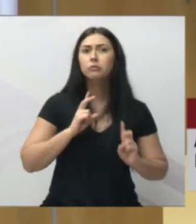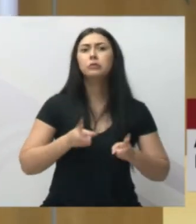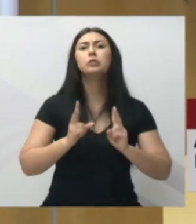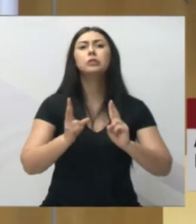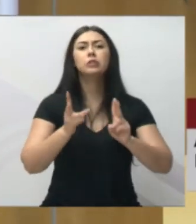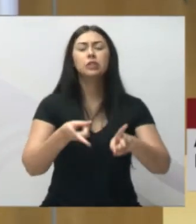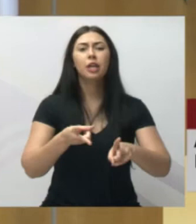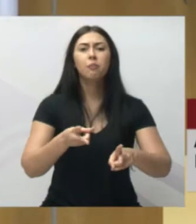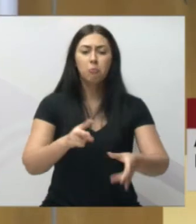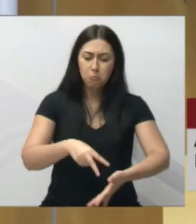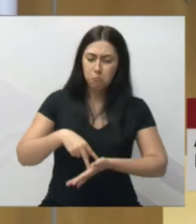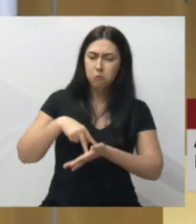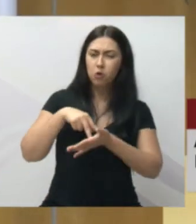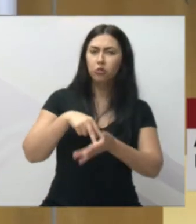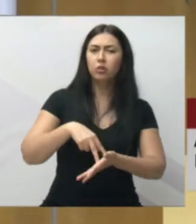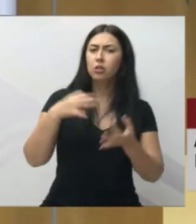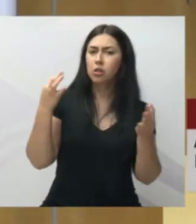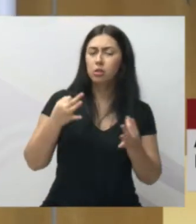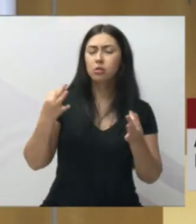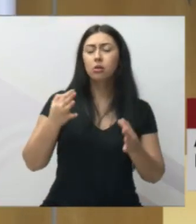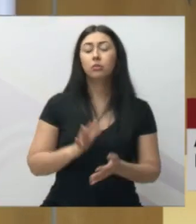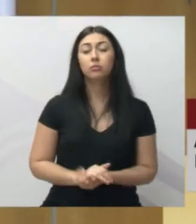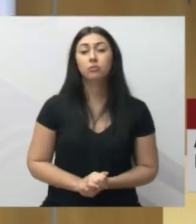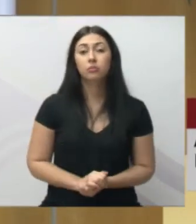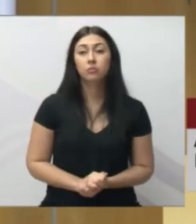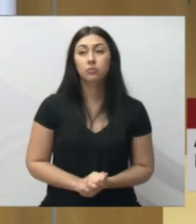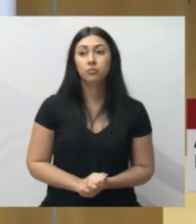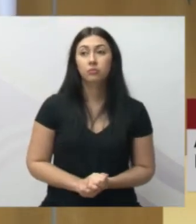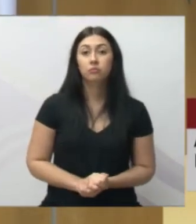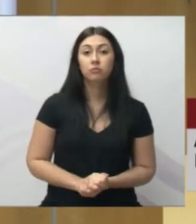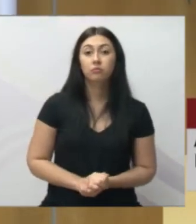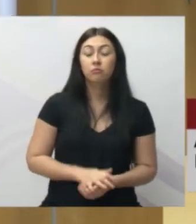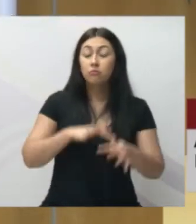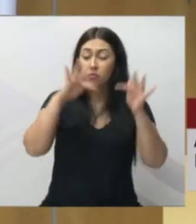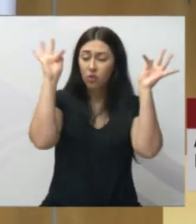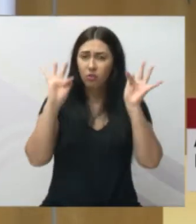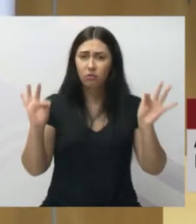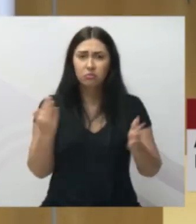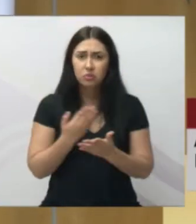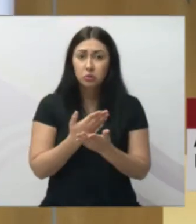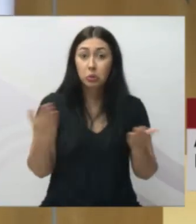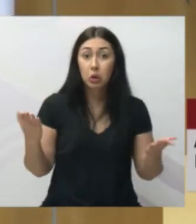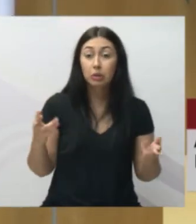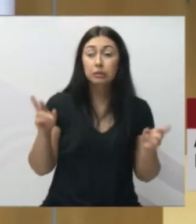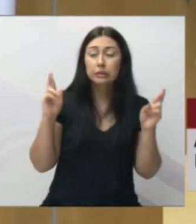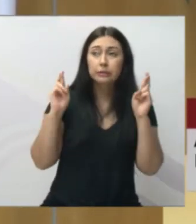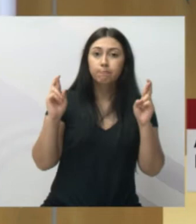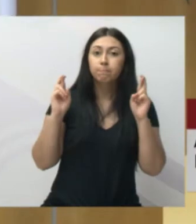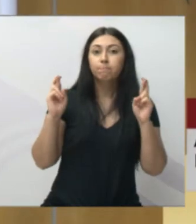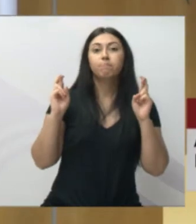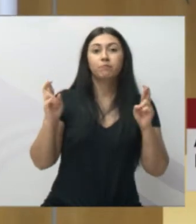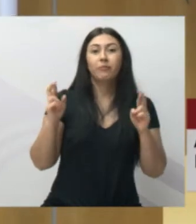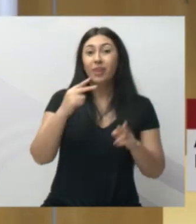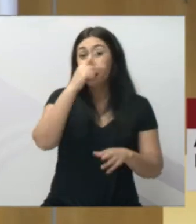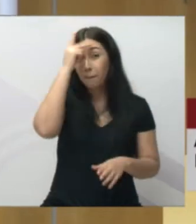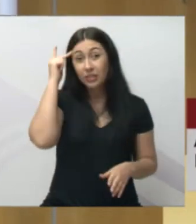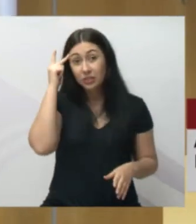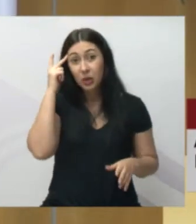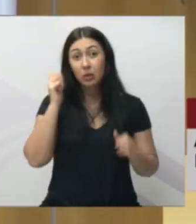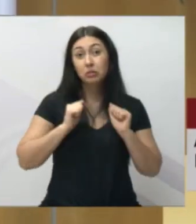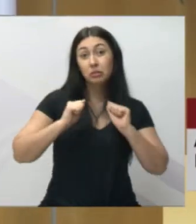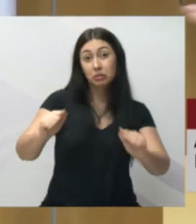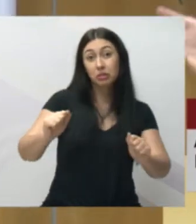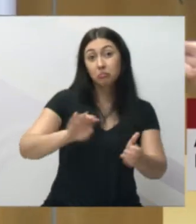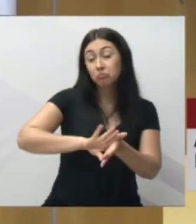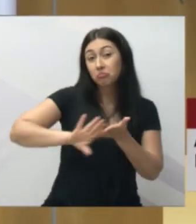porque eu tenho uma história aqui. Então, felicidades para vocês. Espero que as pessoas que saírem não fiquem sentidas, não vai